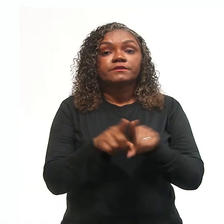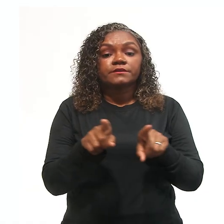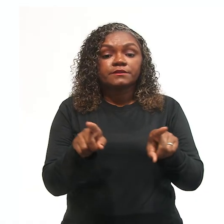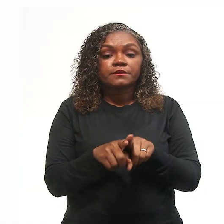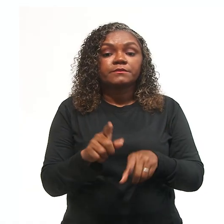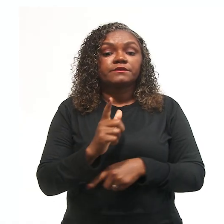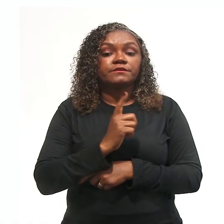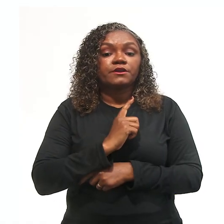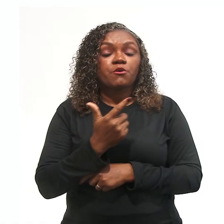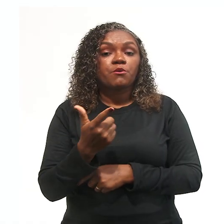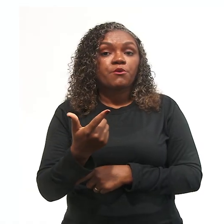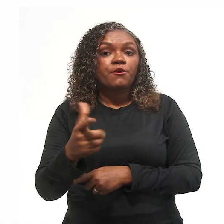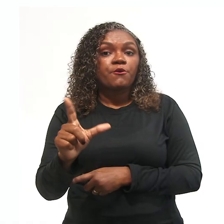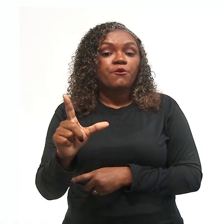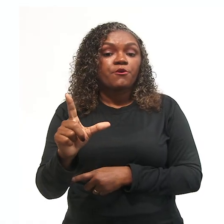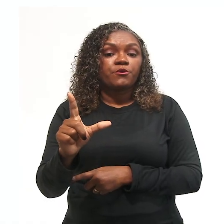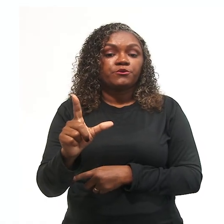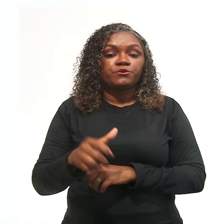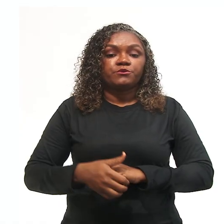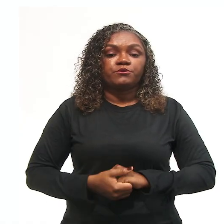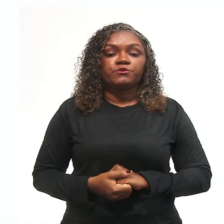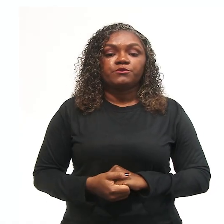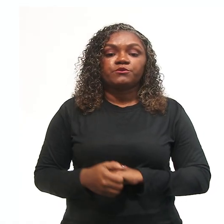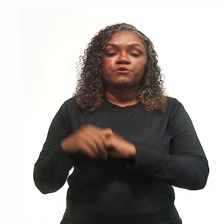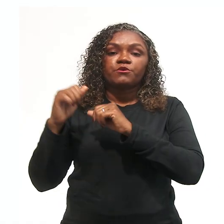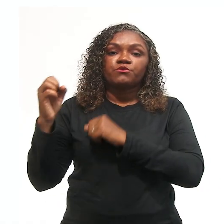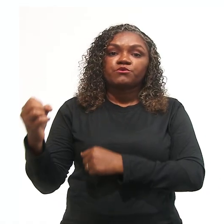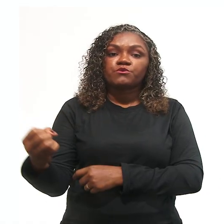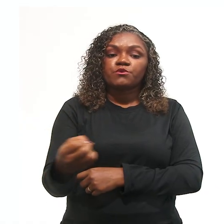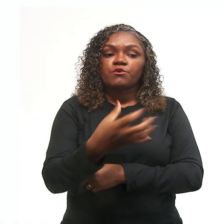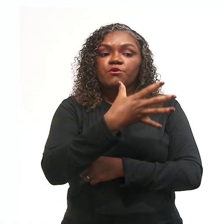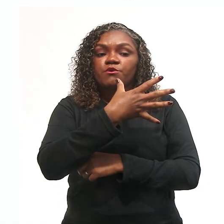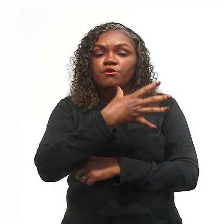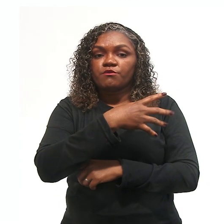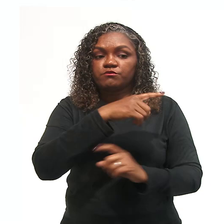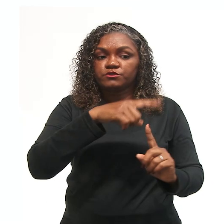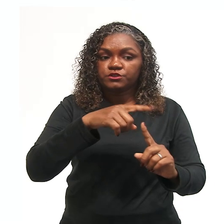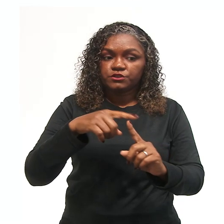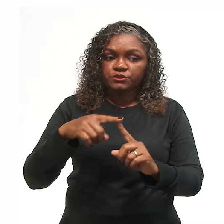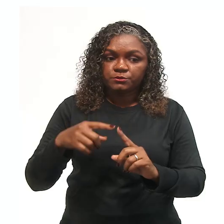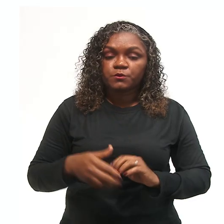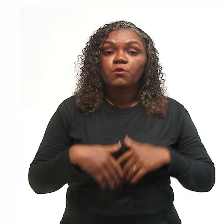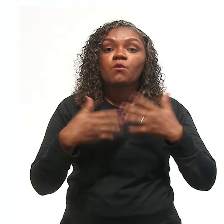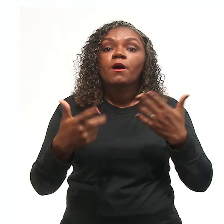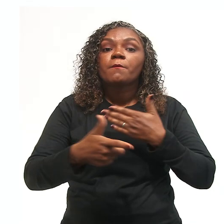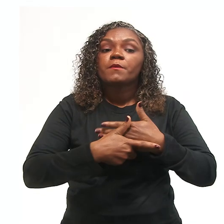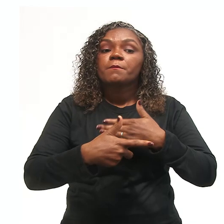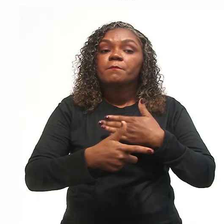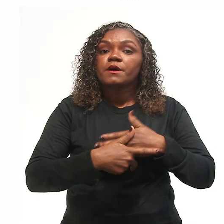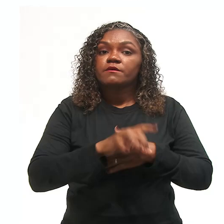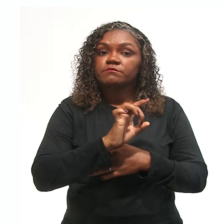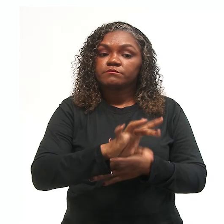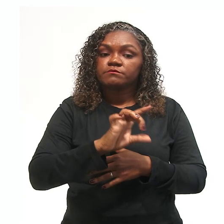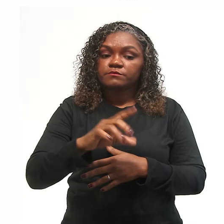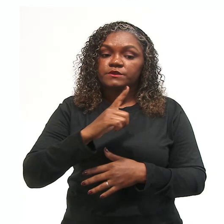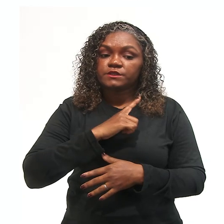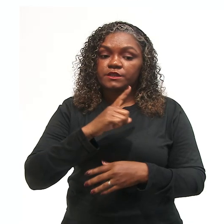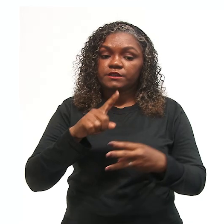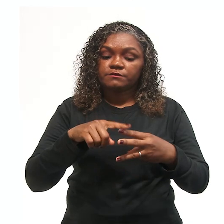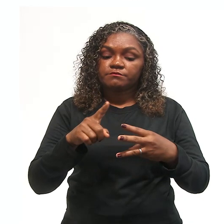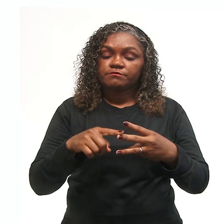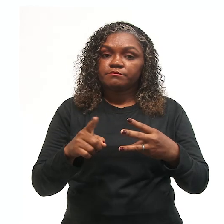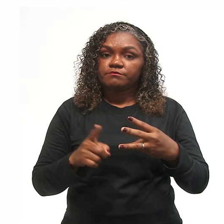Além desses assuntos, nós temos as funções clássicas do orçamento, né? Quais são essas 3